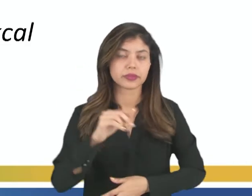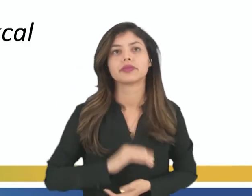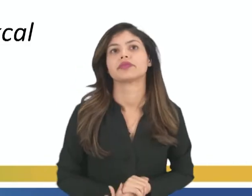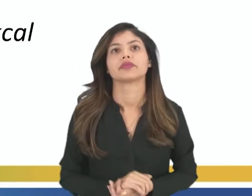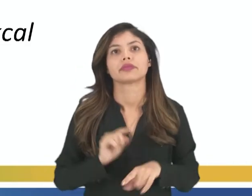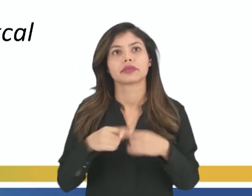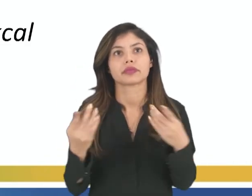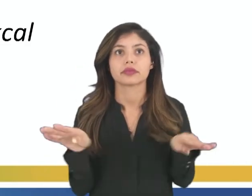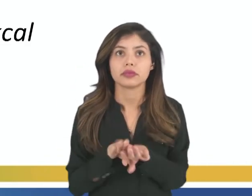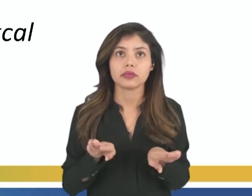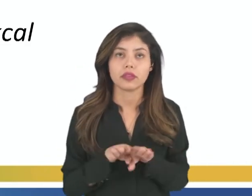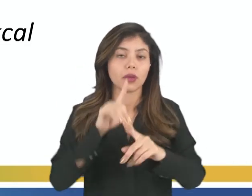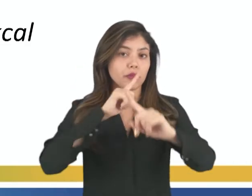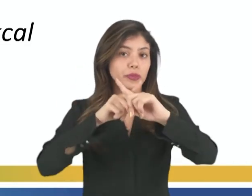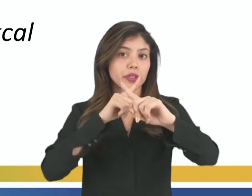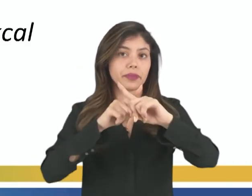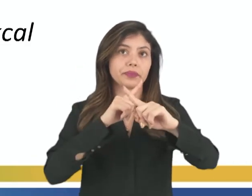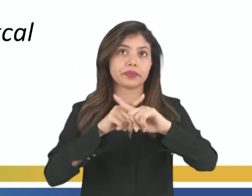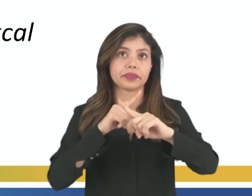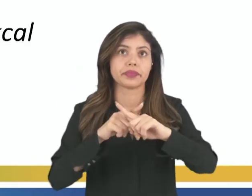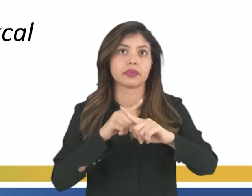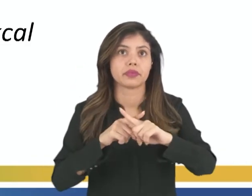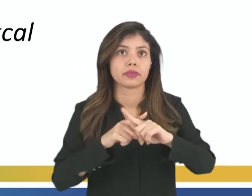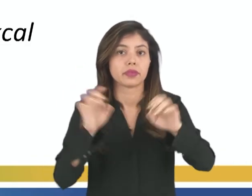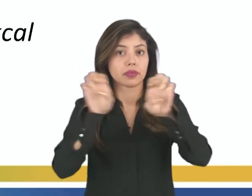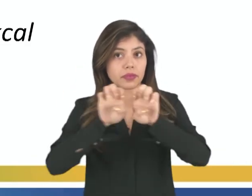Mas nós também podemos multiplicar uma